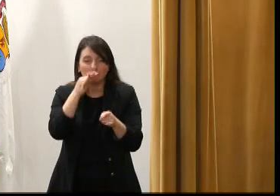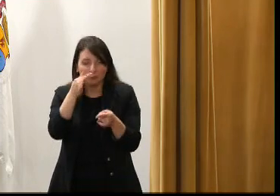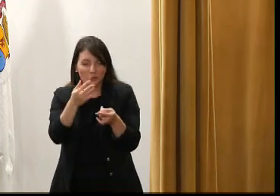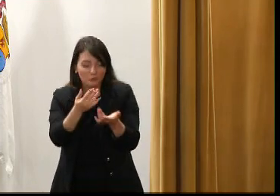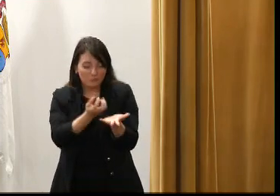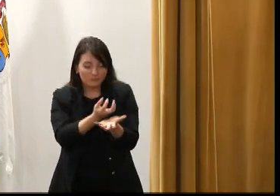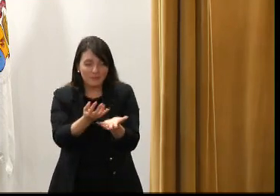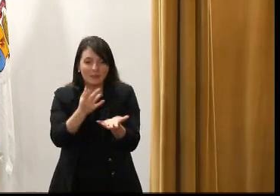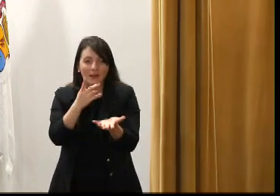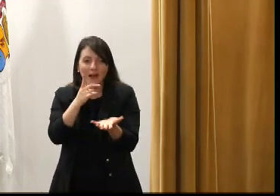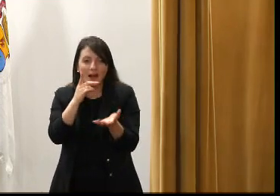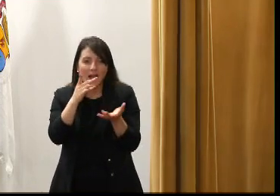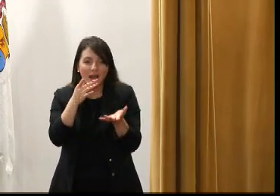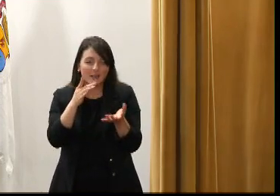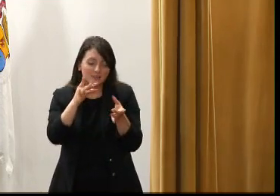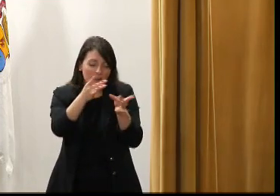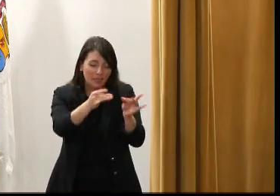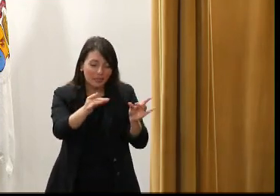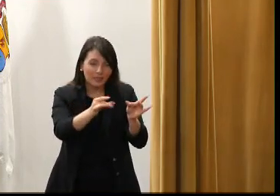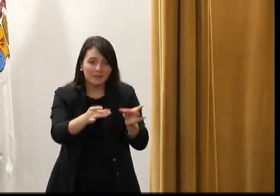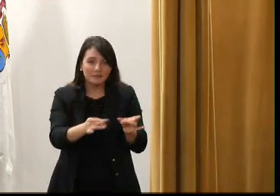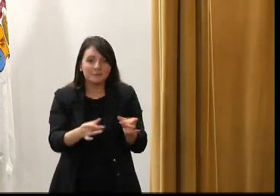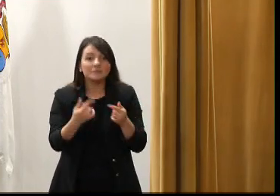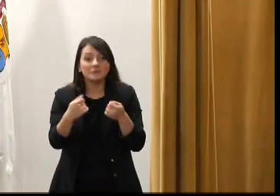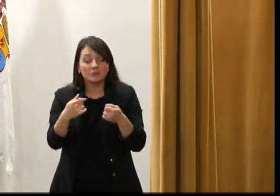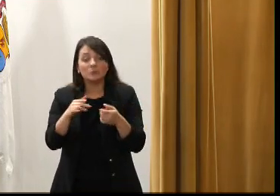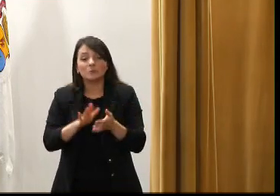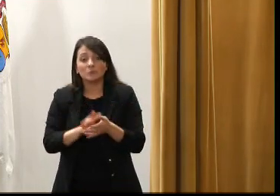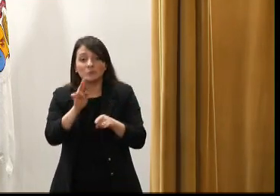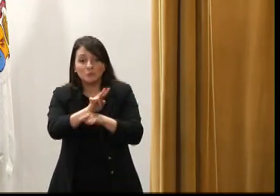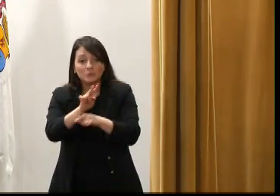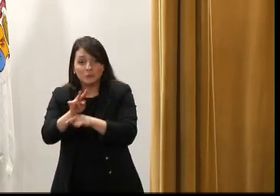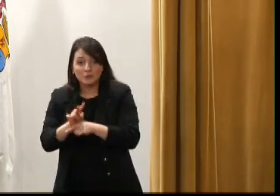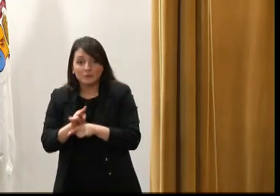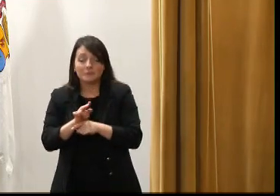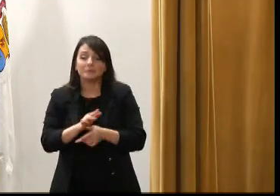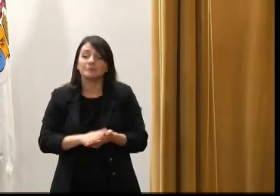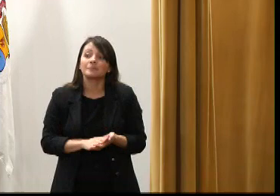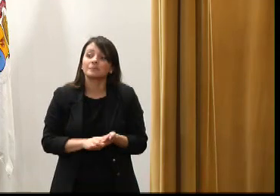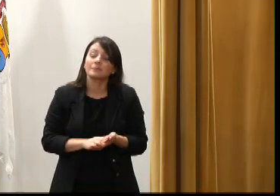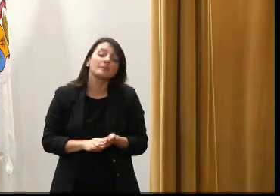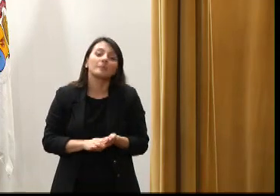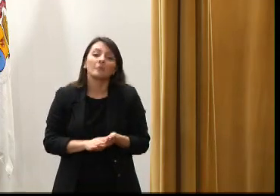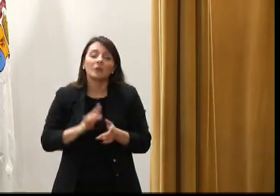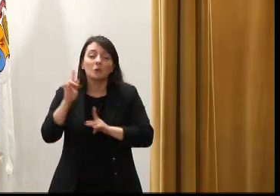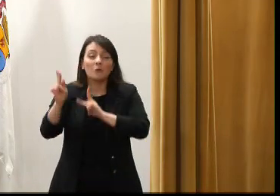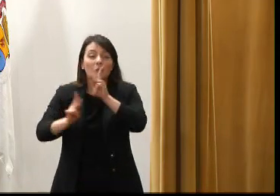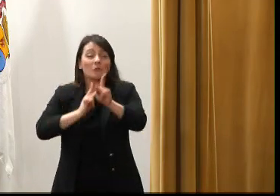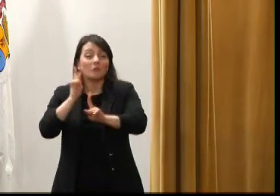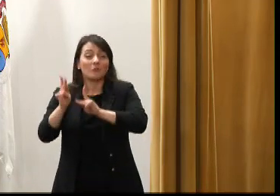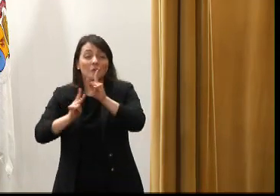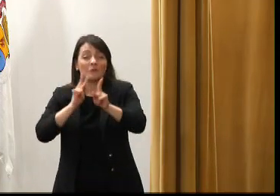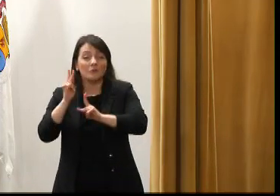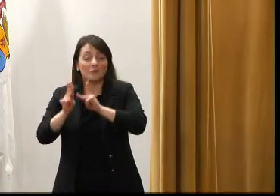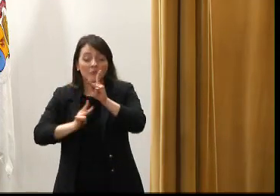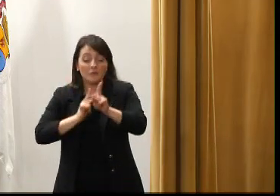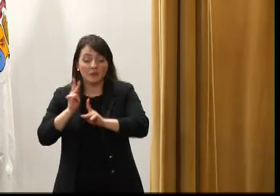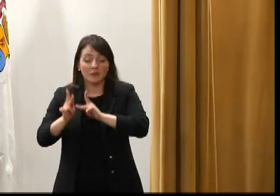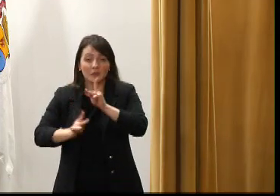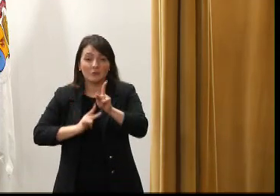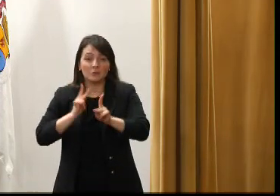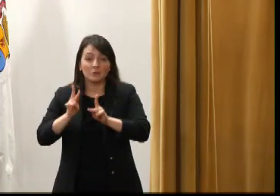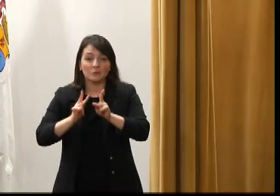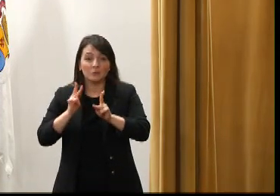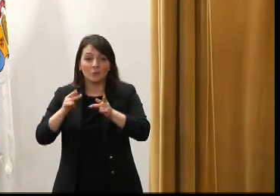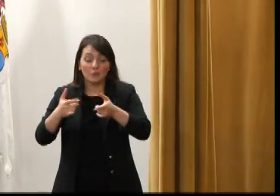lado leste do Lago Guaíba, que já ocorrem lá em Ipanema, o vento sopra forte de oeste, o nível